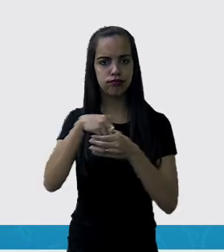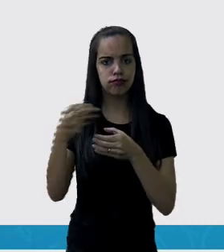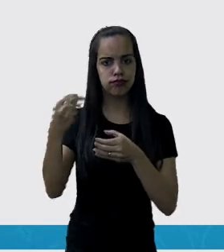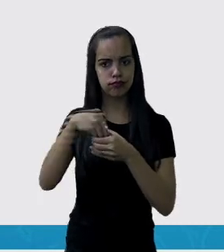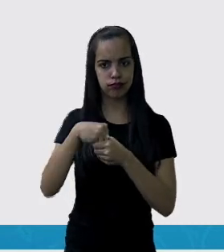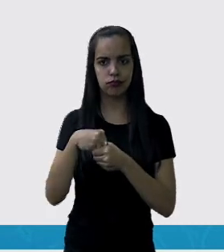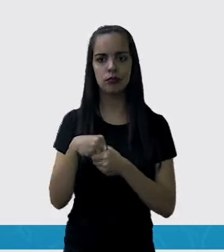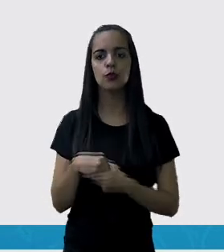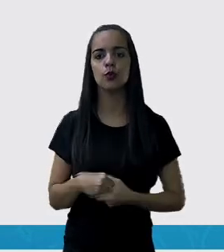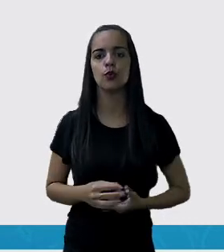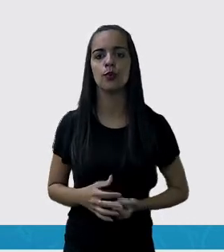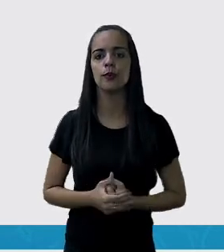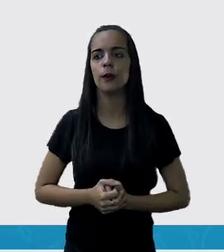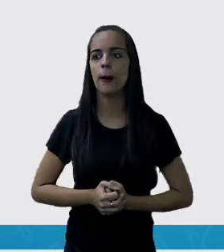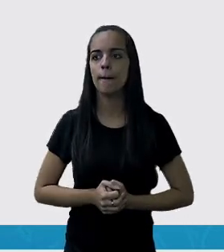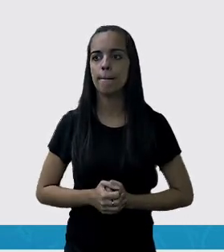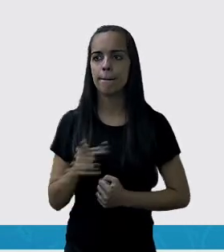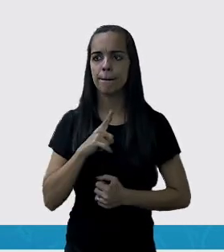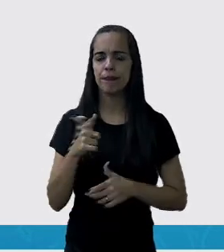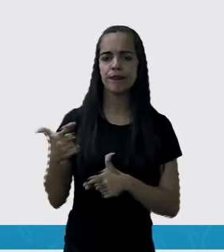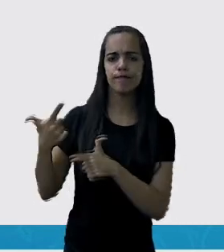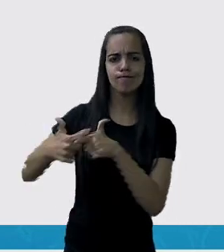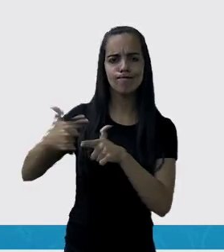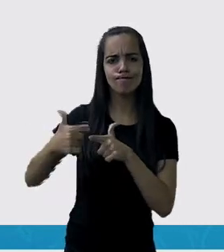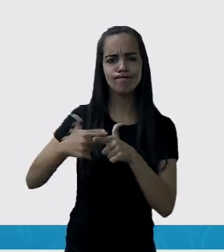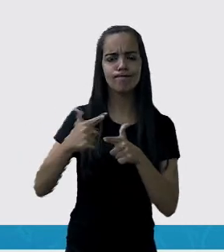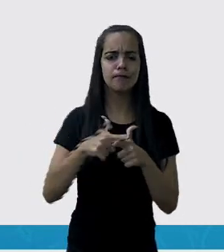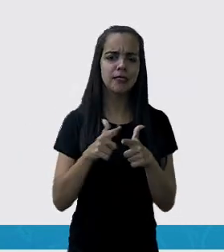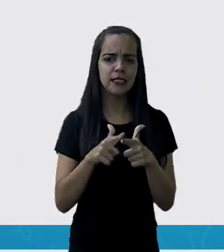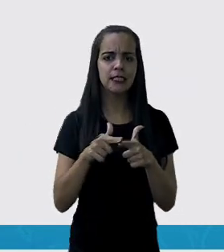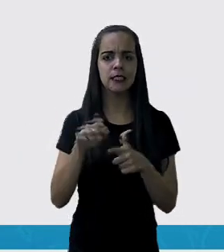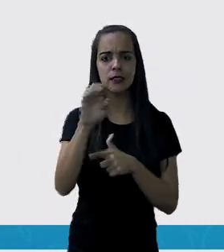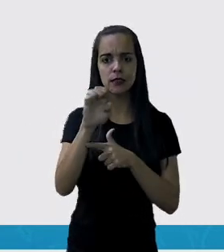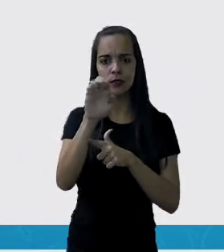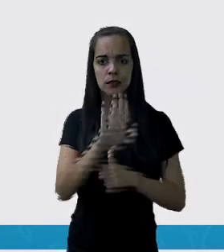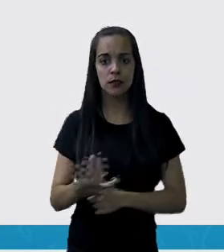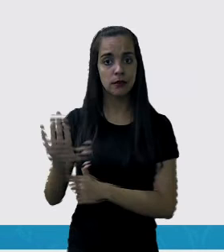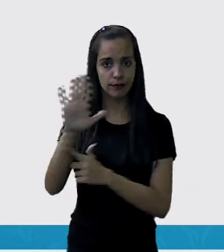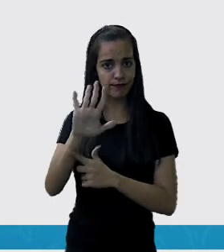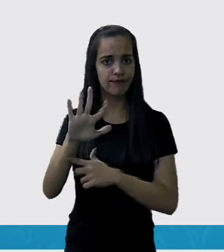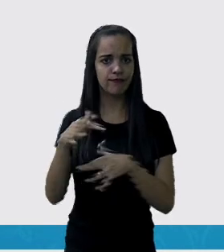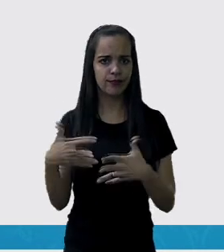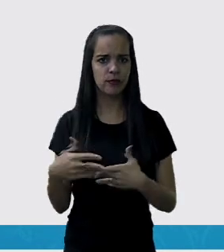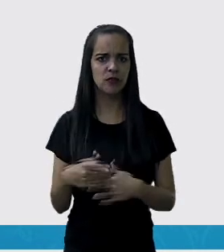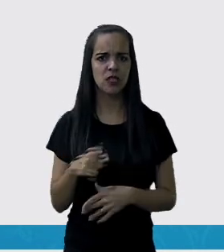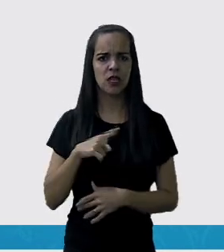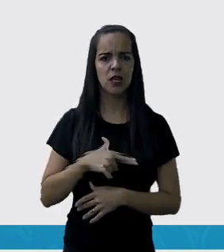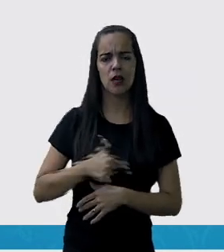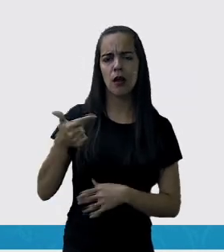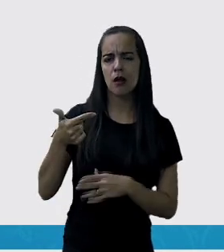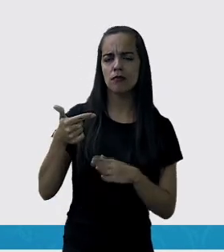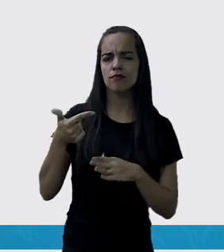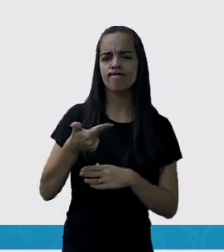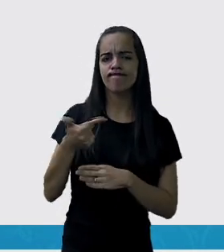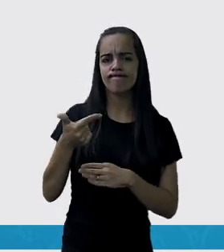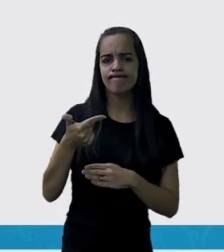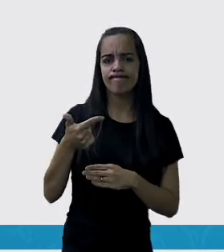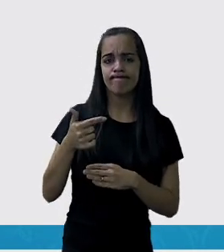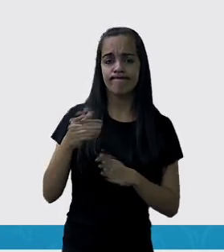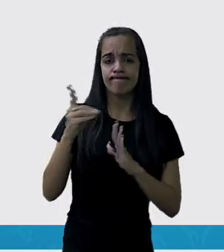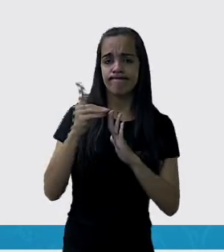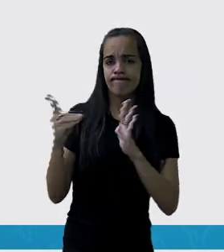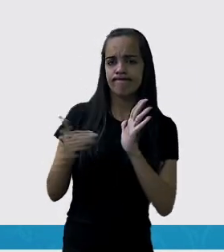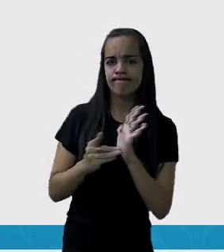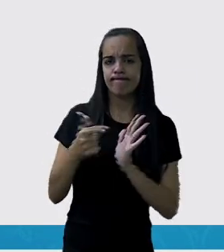E a crise da União Europeia? No século XXI, uma série de problemas